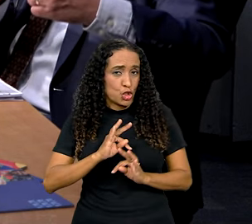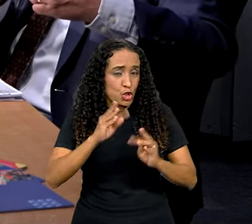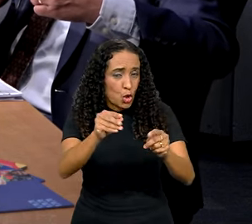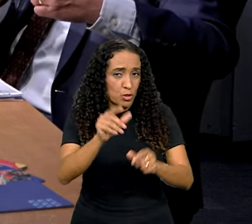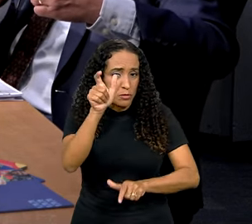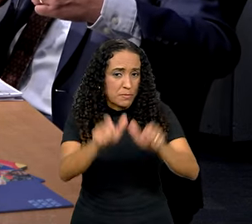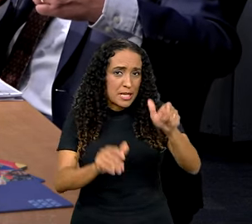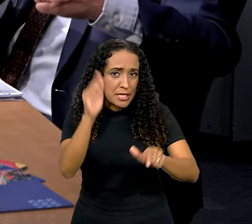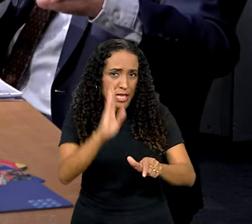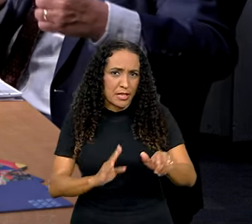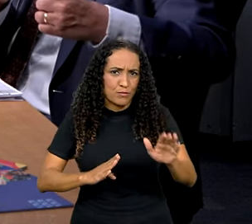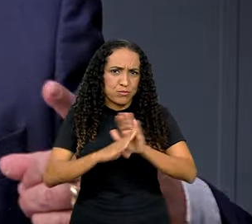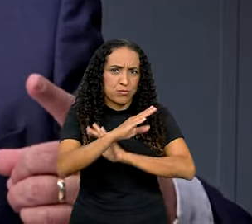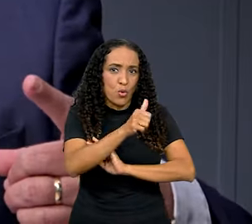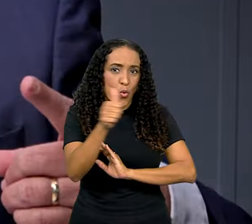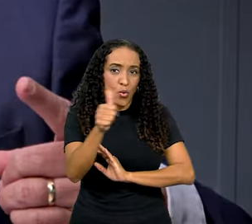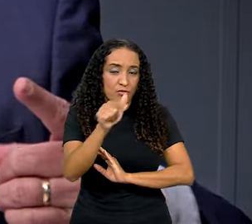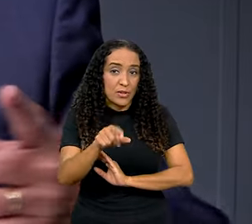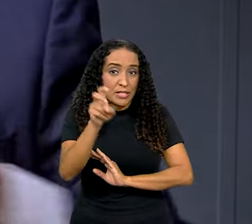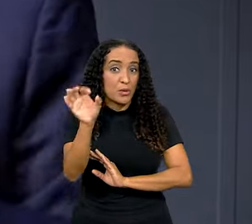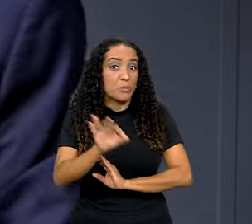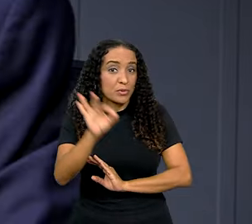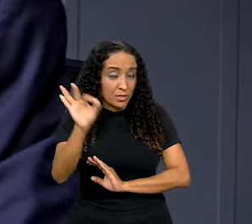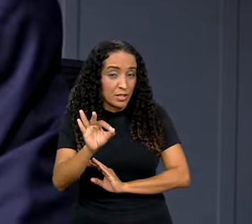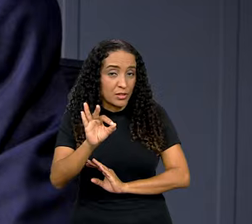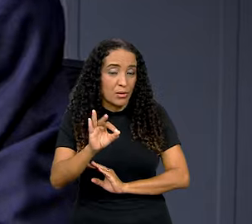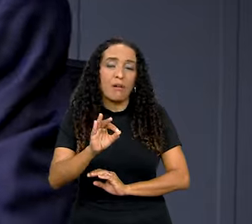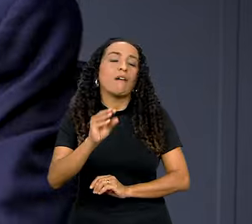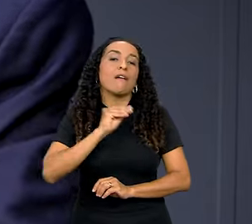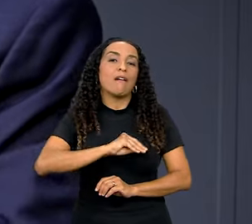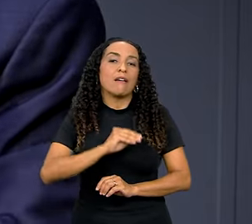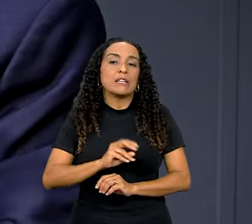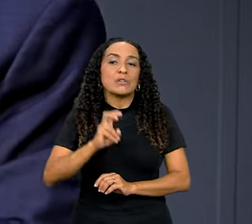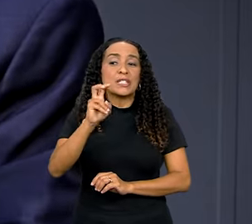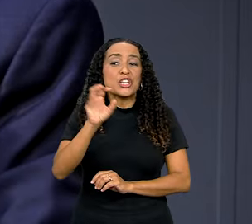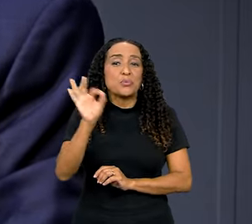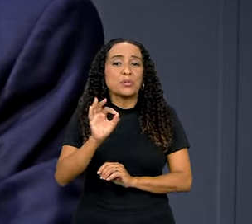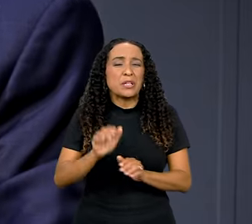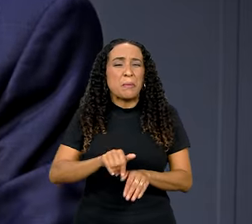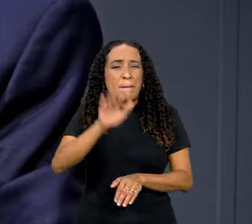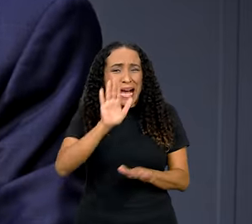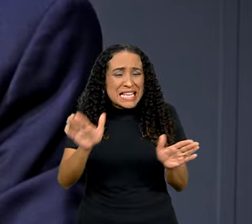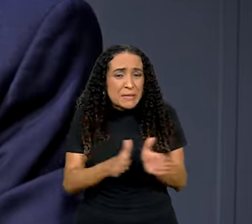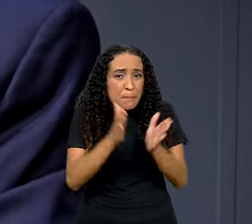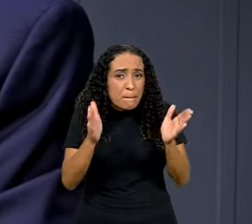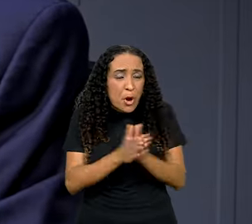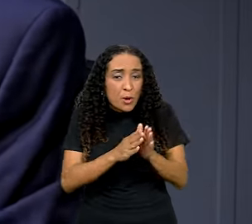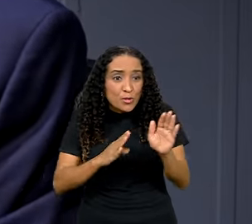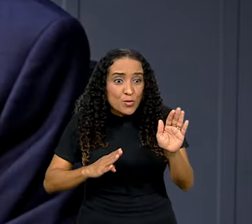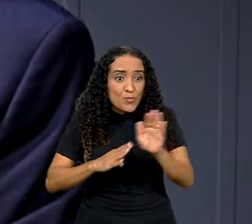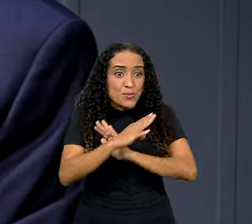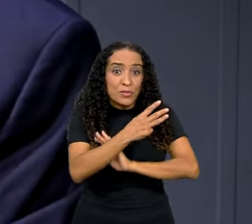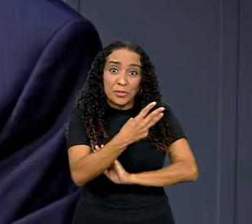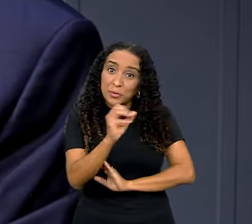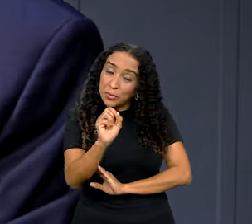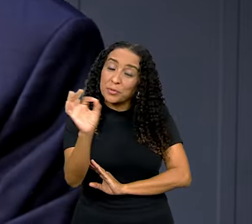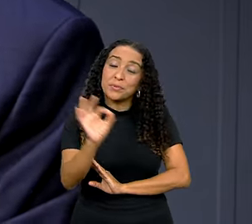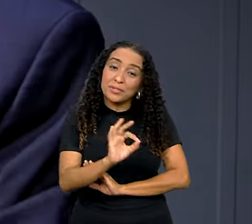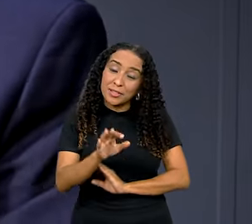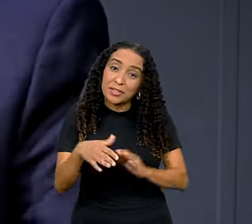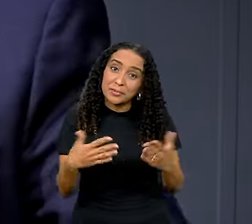brasileiros cresceu e 11,5 por a renda dos 5% mais pobre cresceu